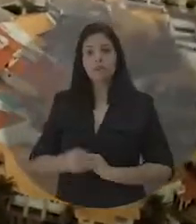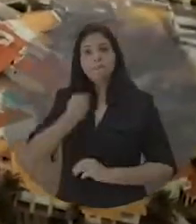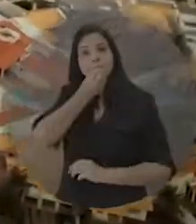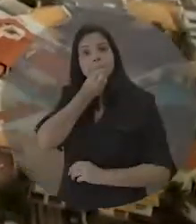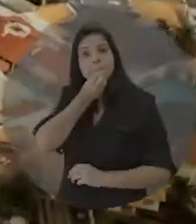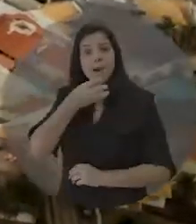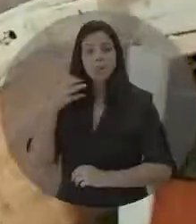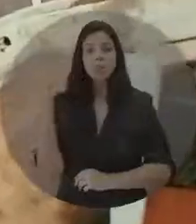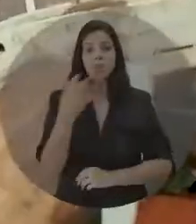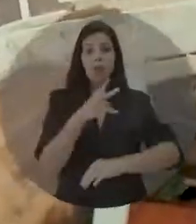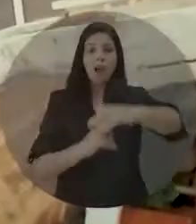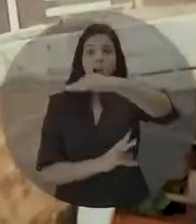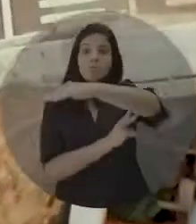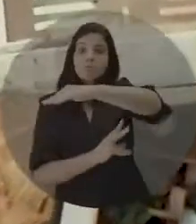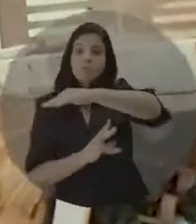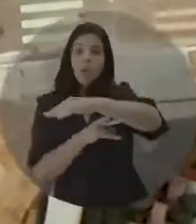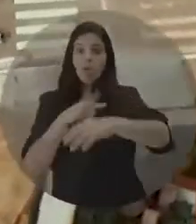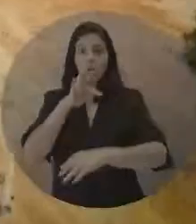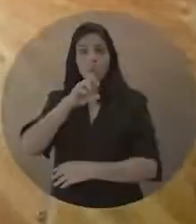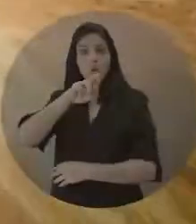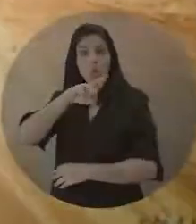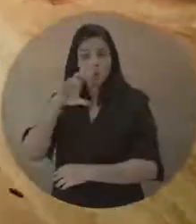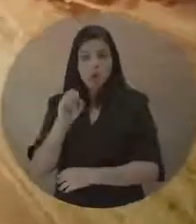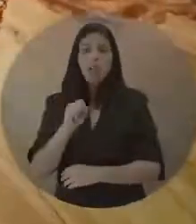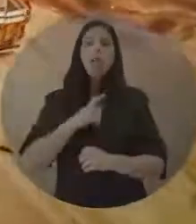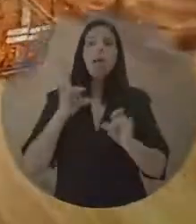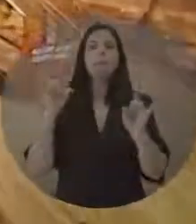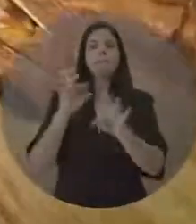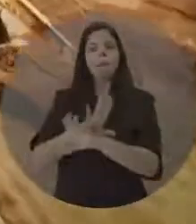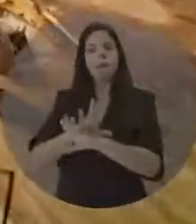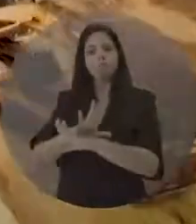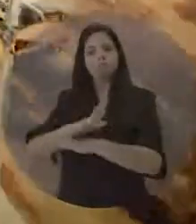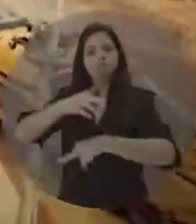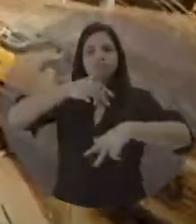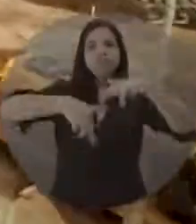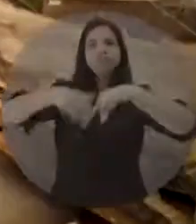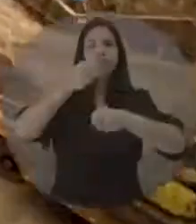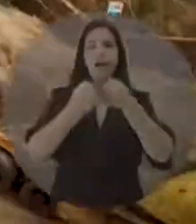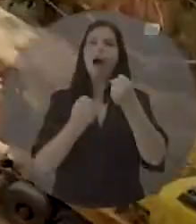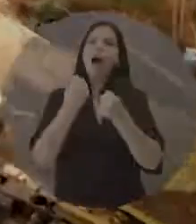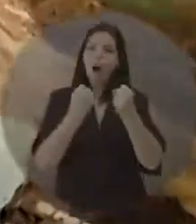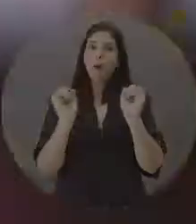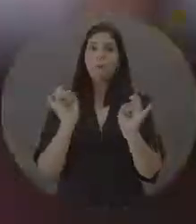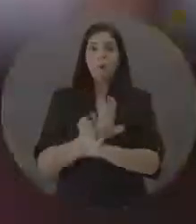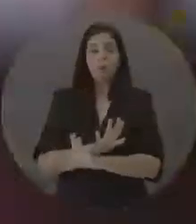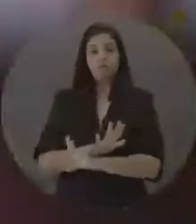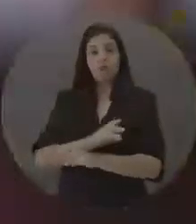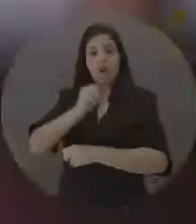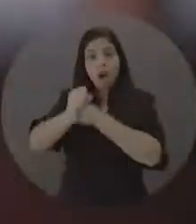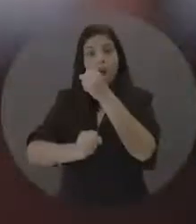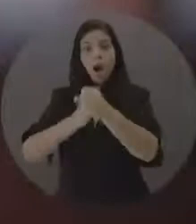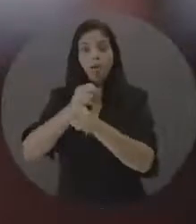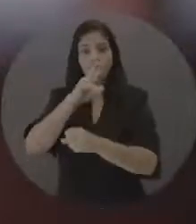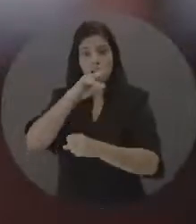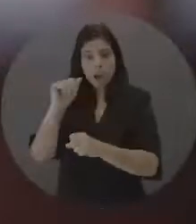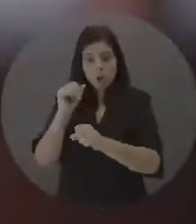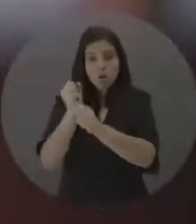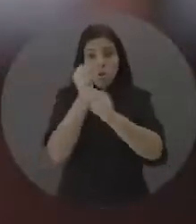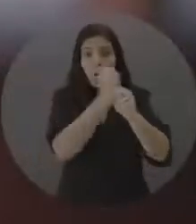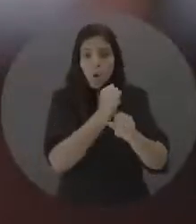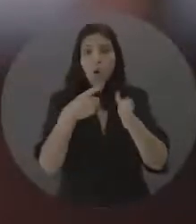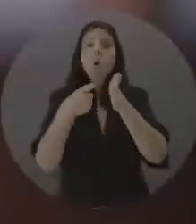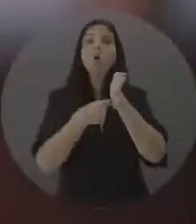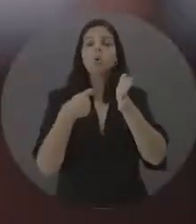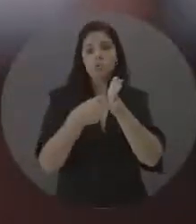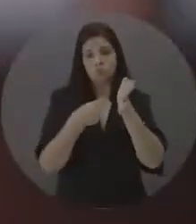Uma boa notícia. O viaduto da Avenida das Torres está pronto, liberado para o tráfego de veículos. E no próximo ano, começamos a construir